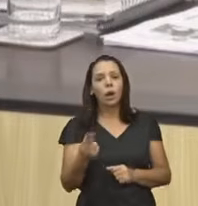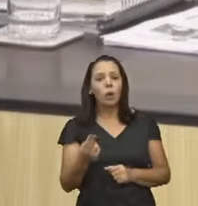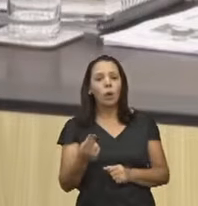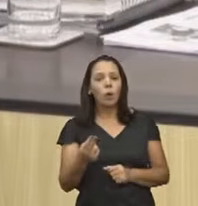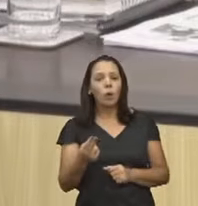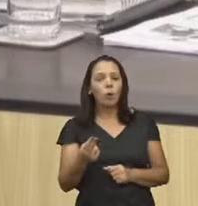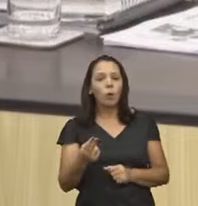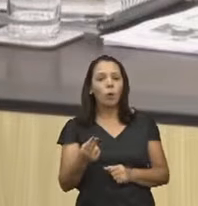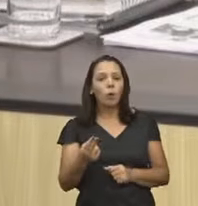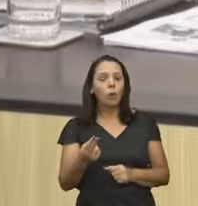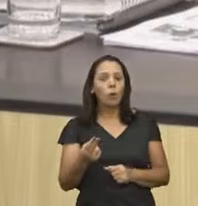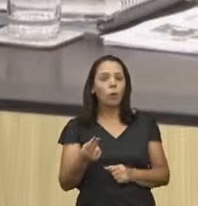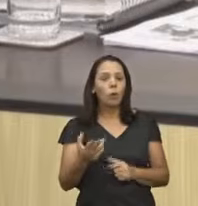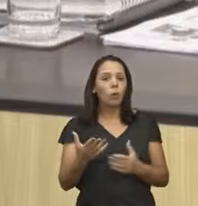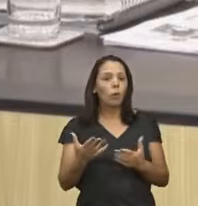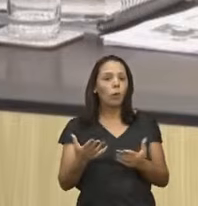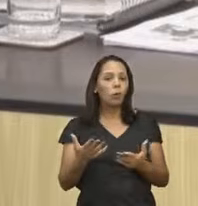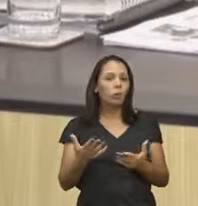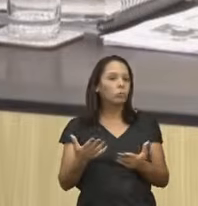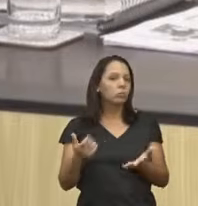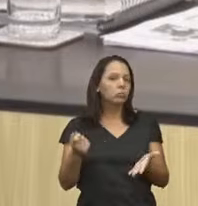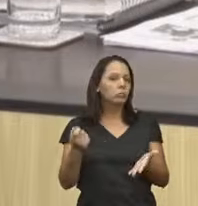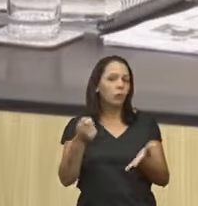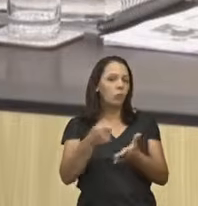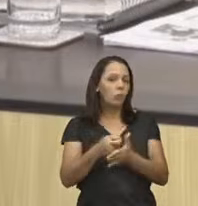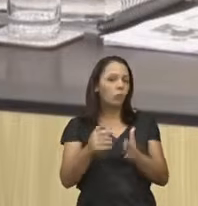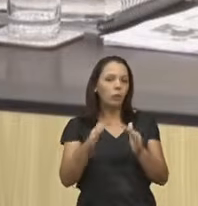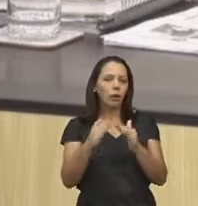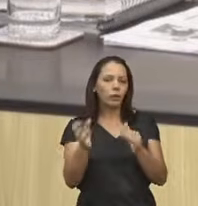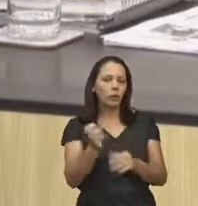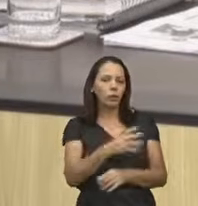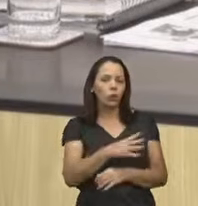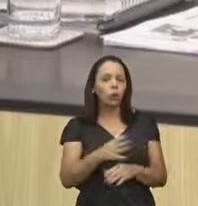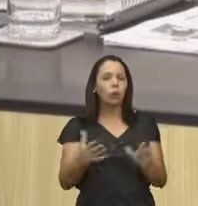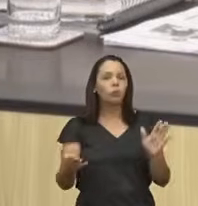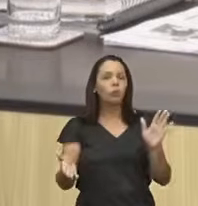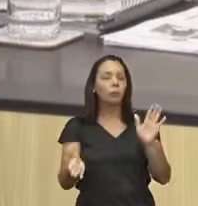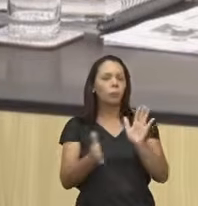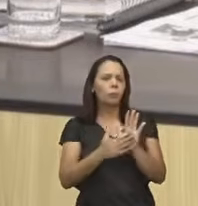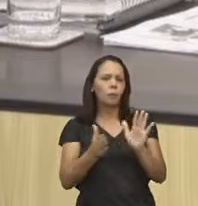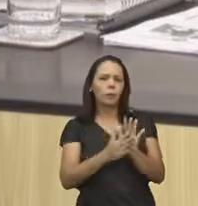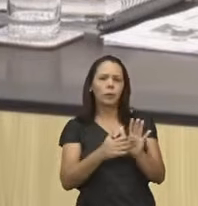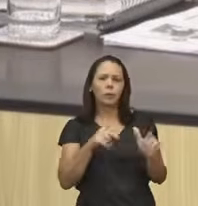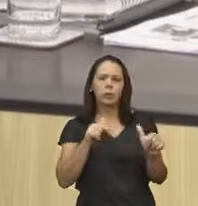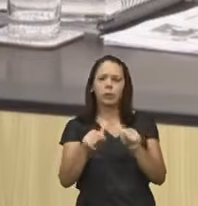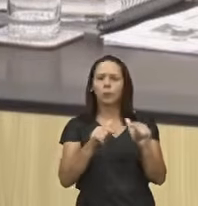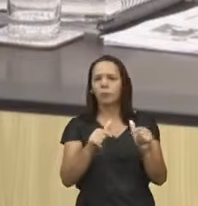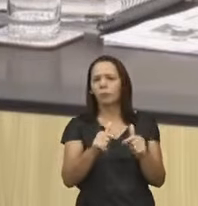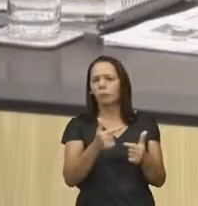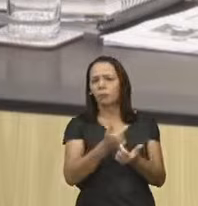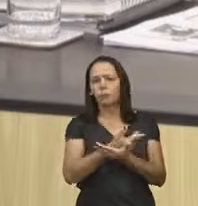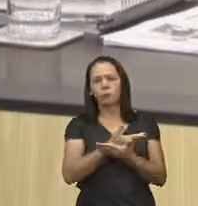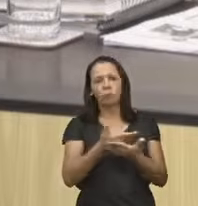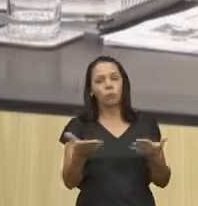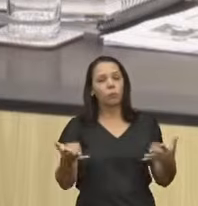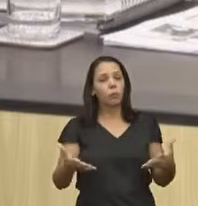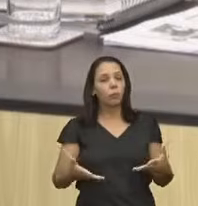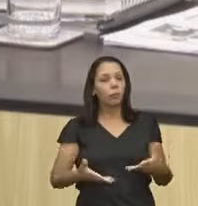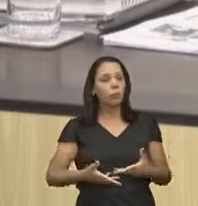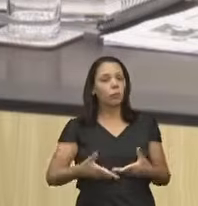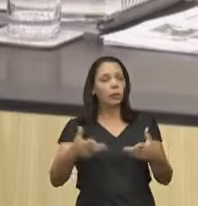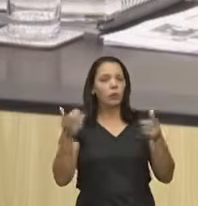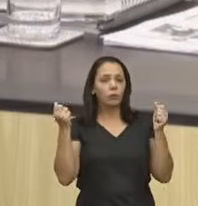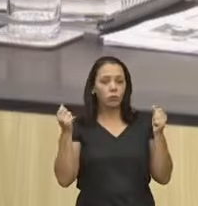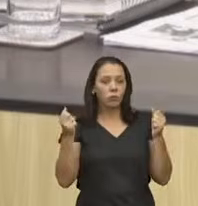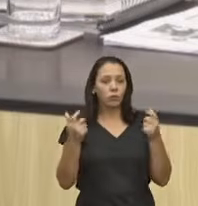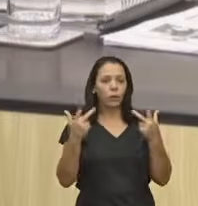estou adquirindo um bem. Então, assim, parabéns a vocês que fazem esse trabalho brilhante, que é como